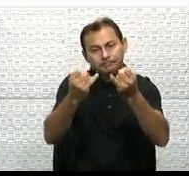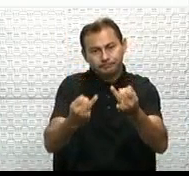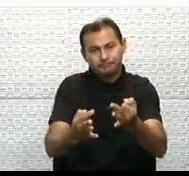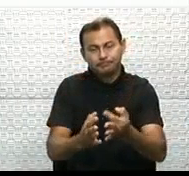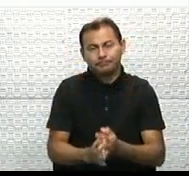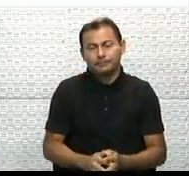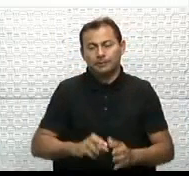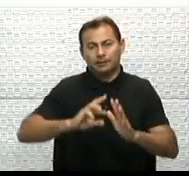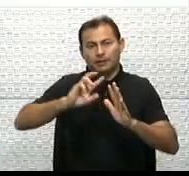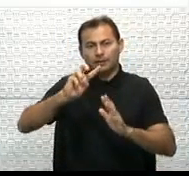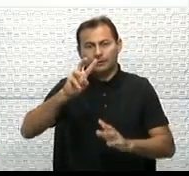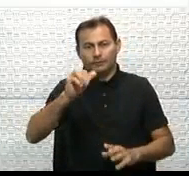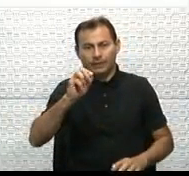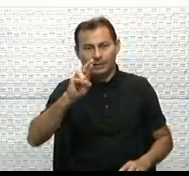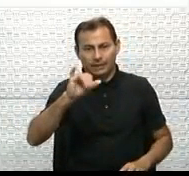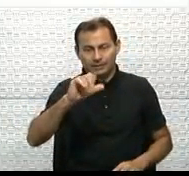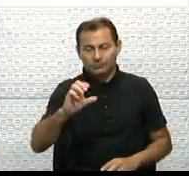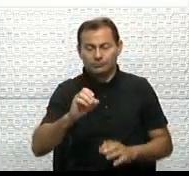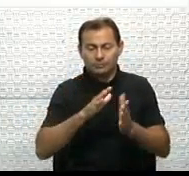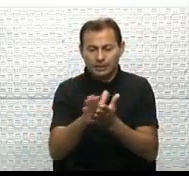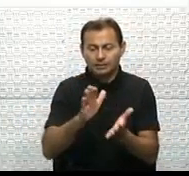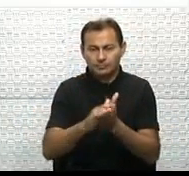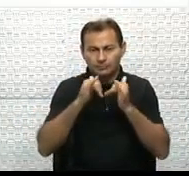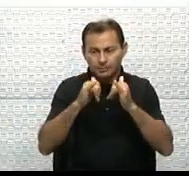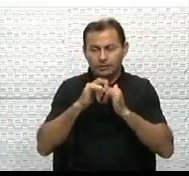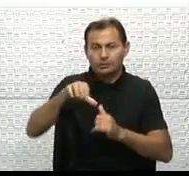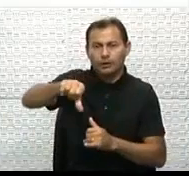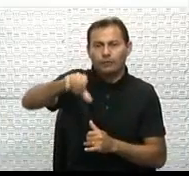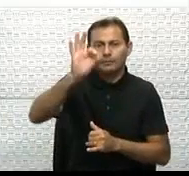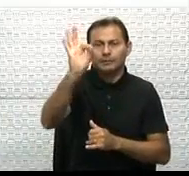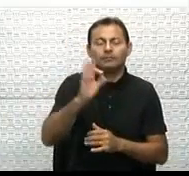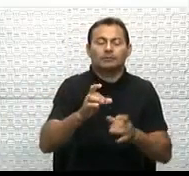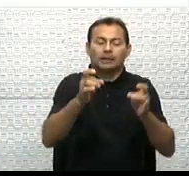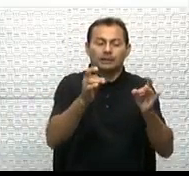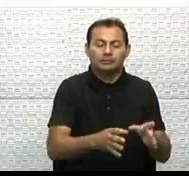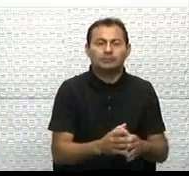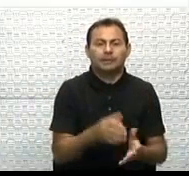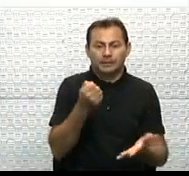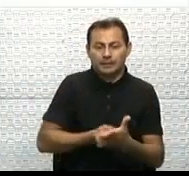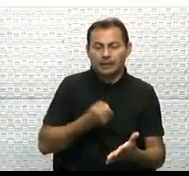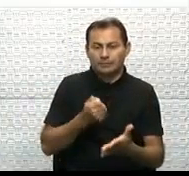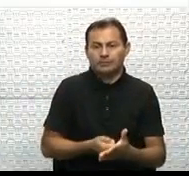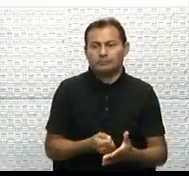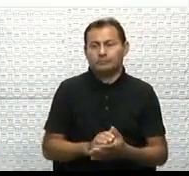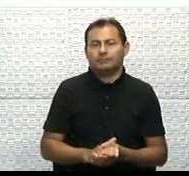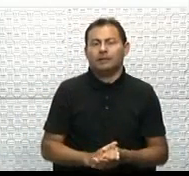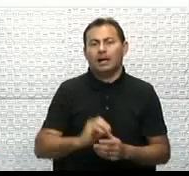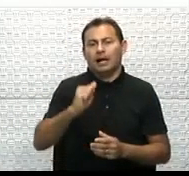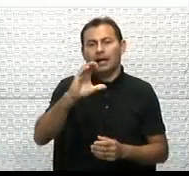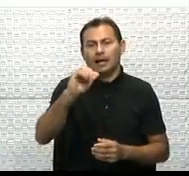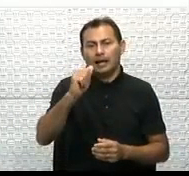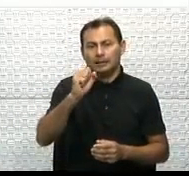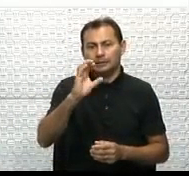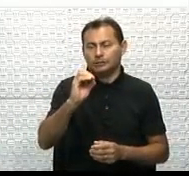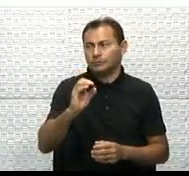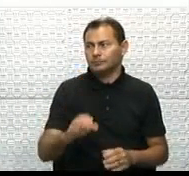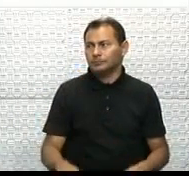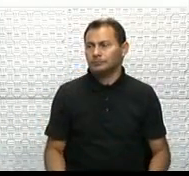explicada pela variação do gasto com propaganda e os 9% restantes devem-se ao acaso.